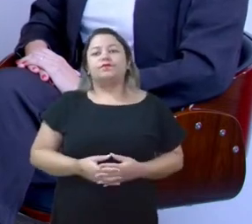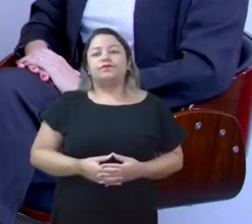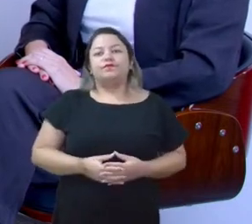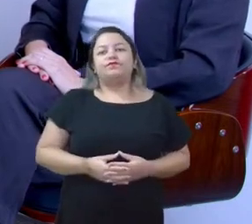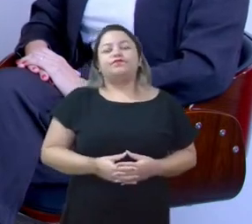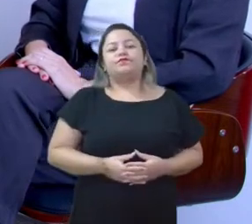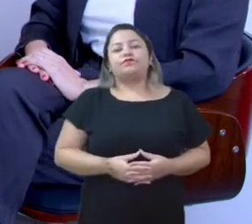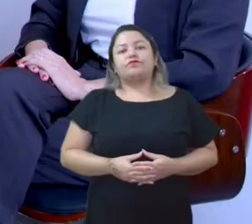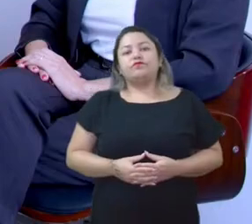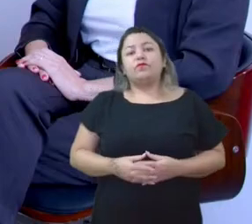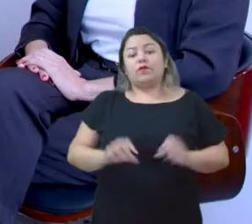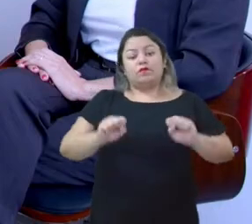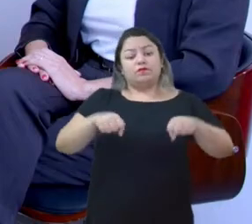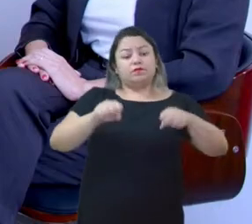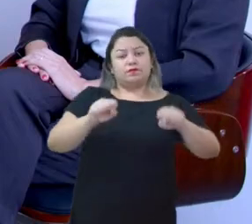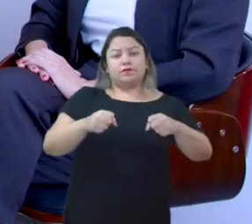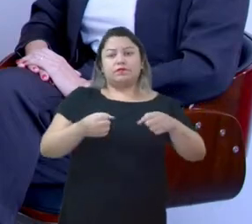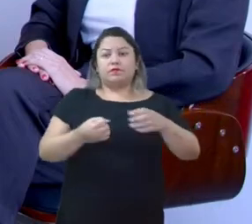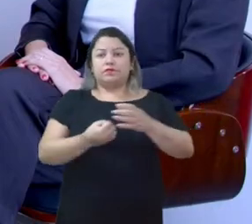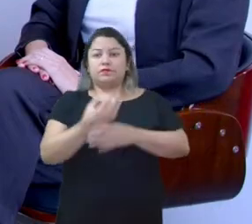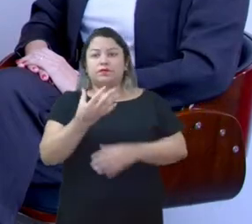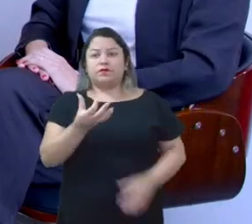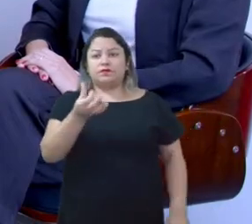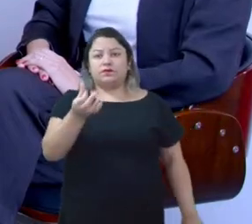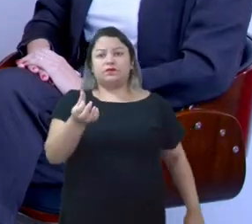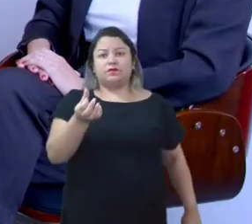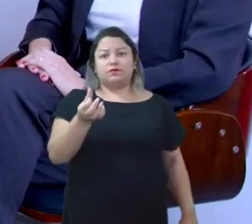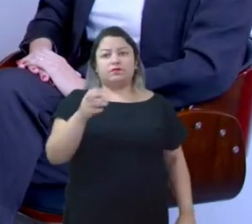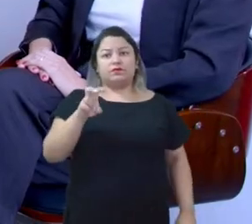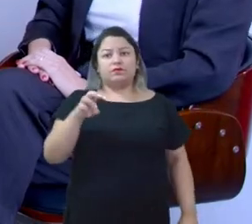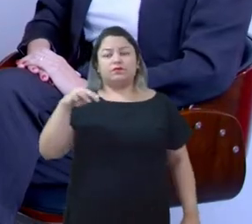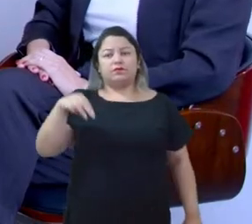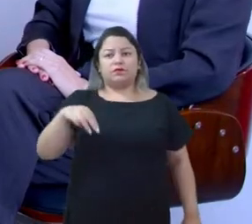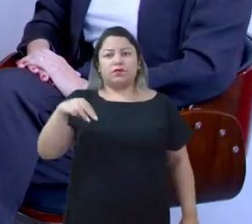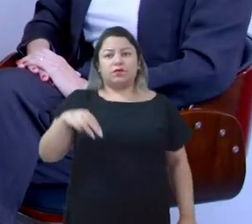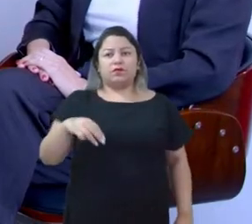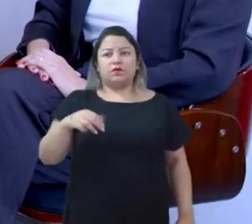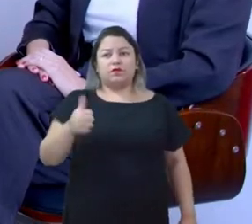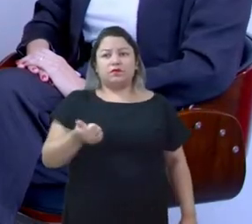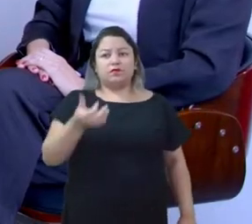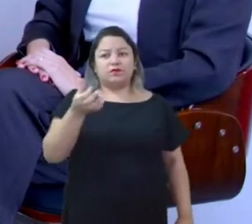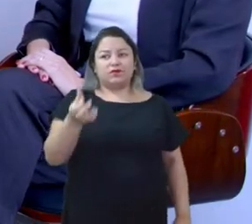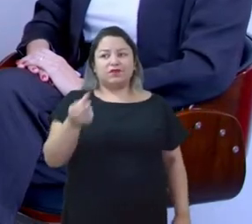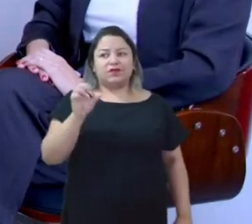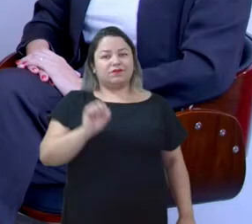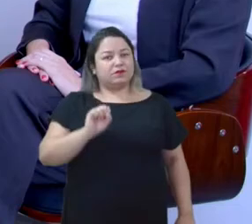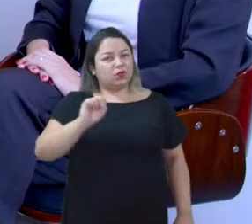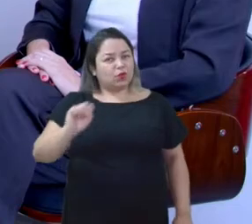Fazia uma moto, era 5, 6 minutos. Hoje tem que ser 16 segundos.